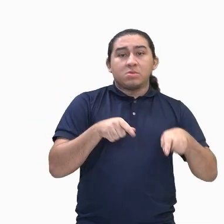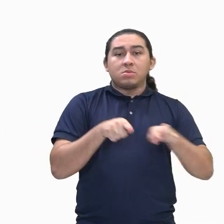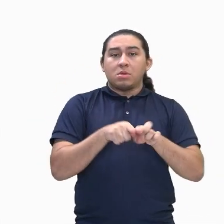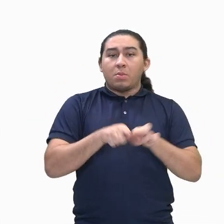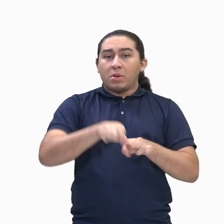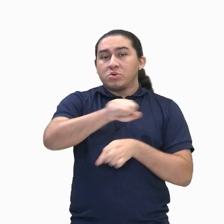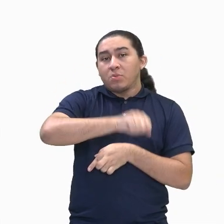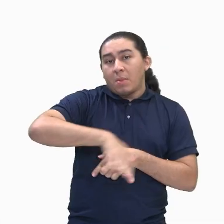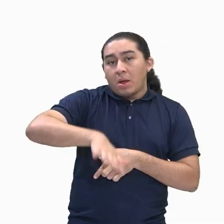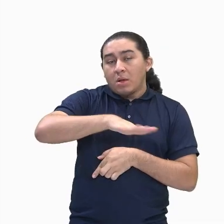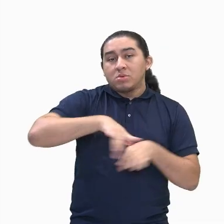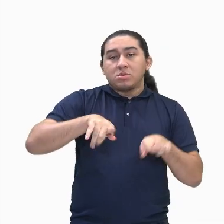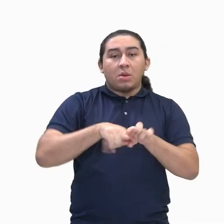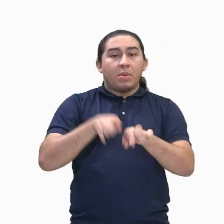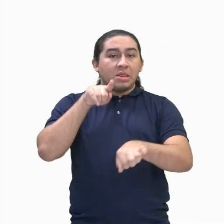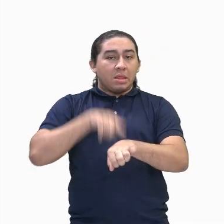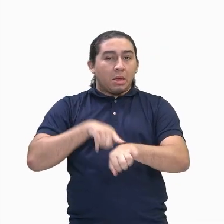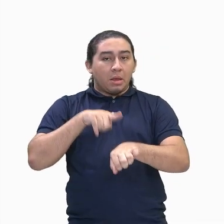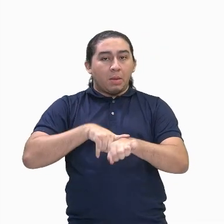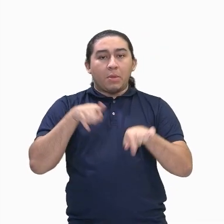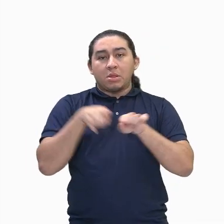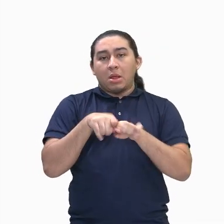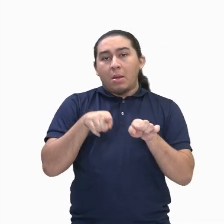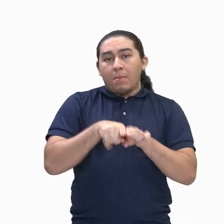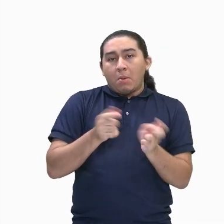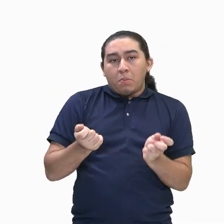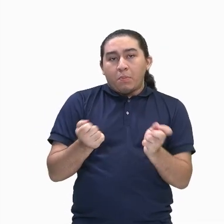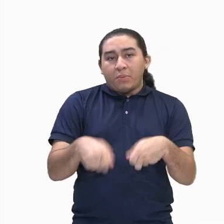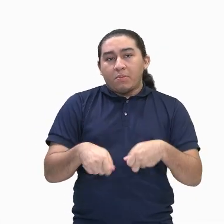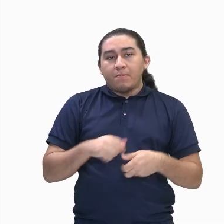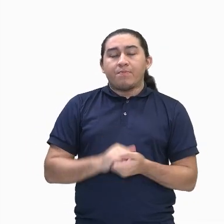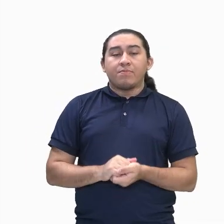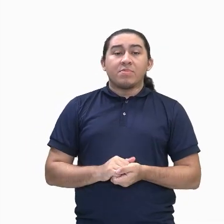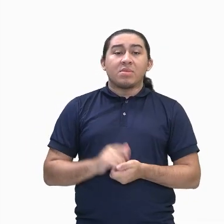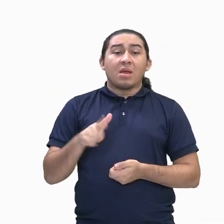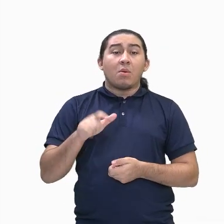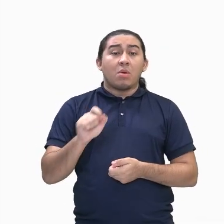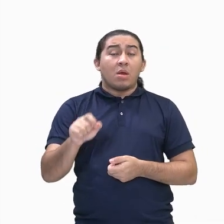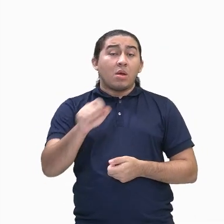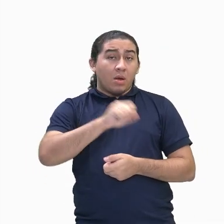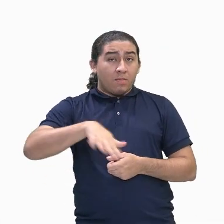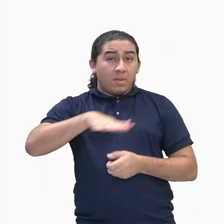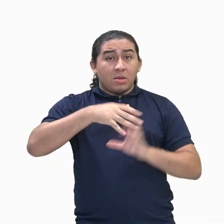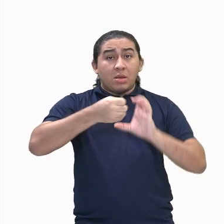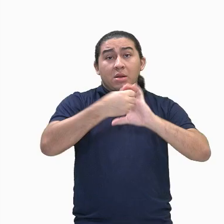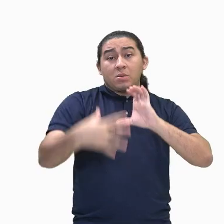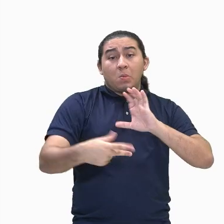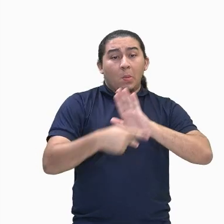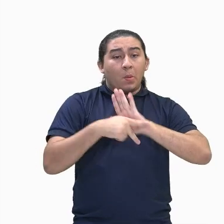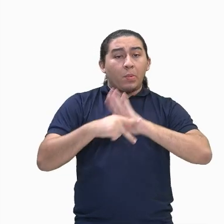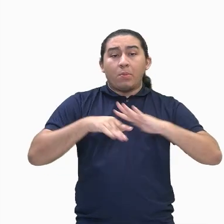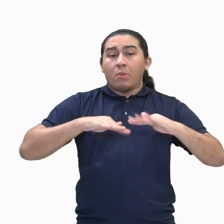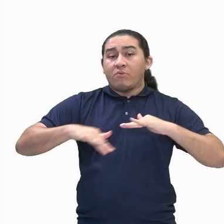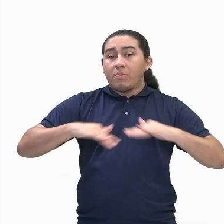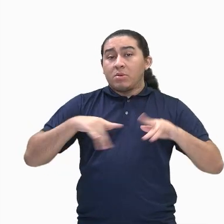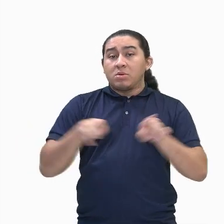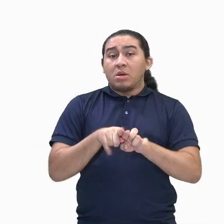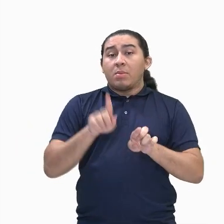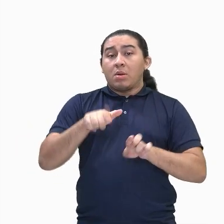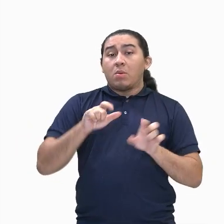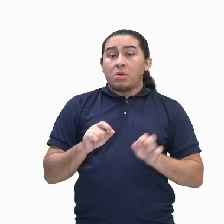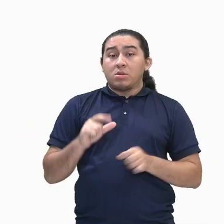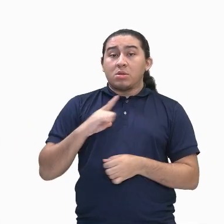espaço, tempo e fluência. São os fatores de movimento. Eles nos trazem também a forma de entender